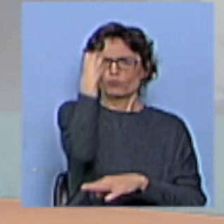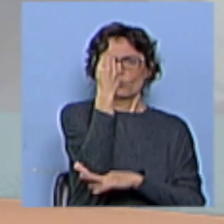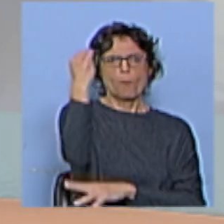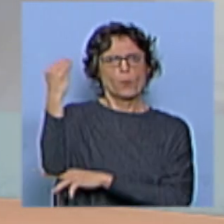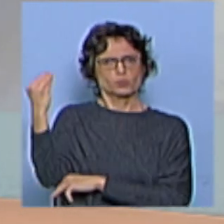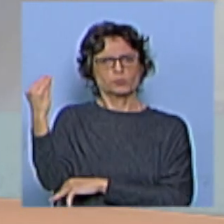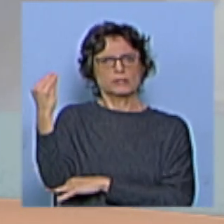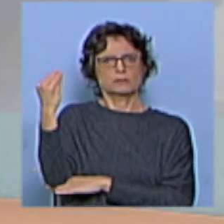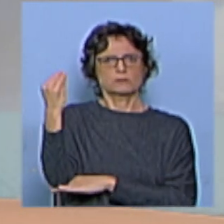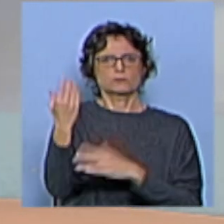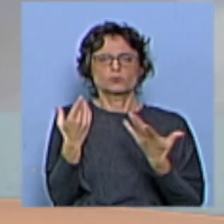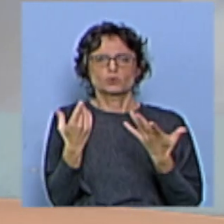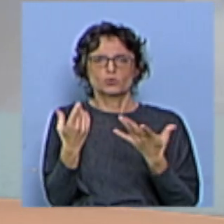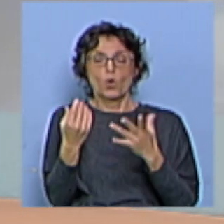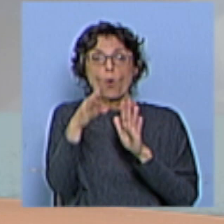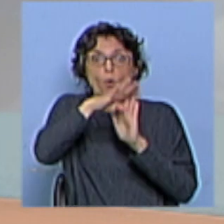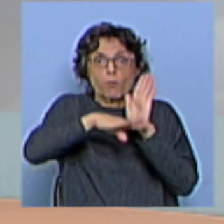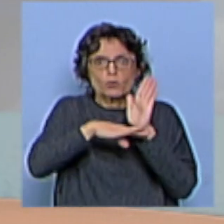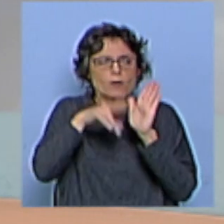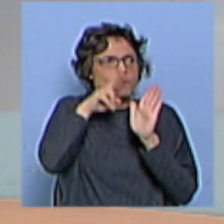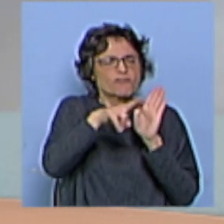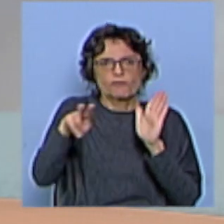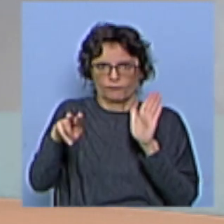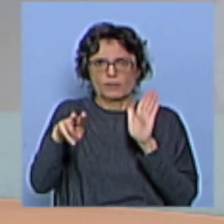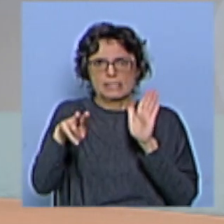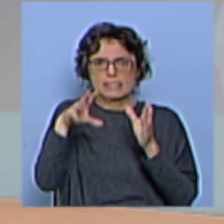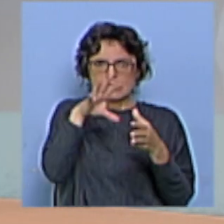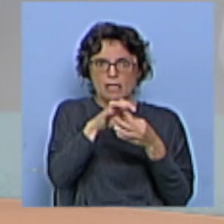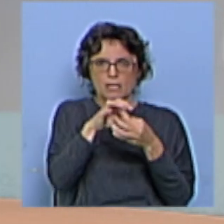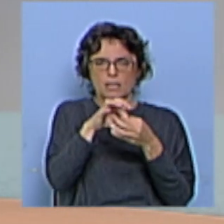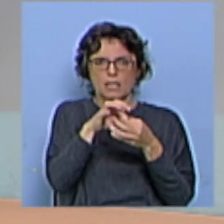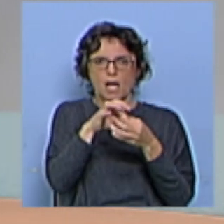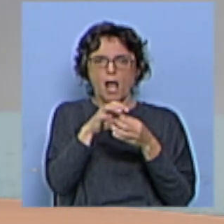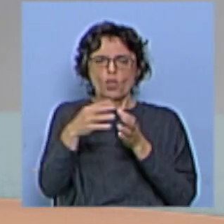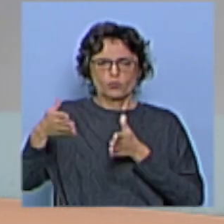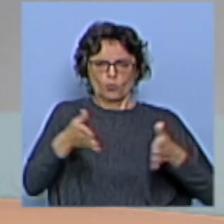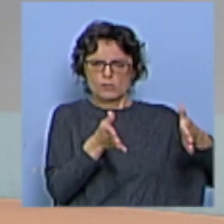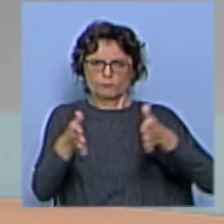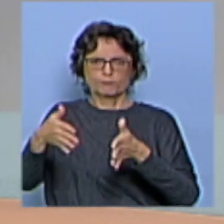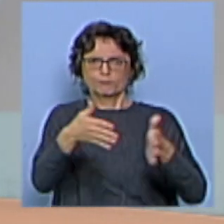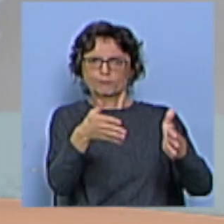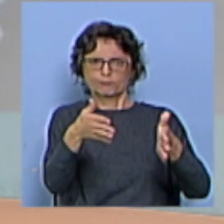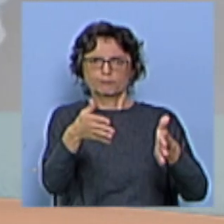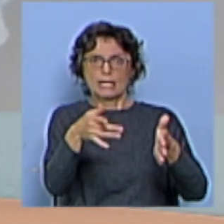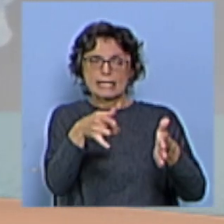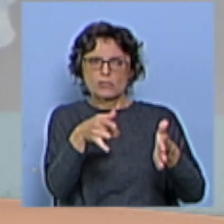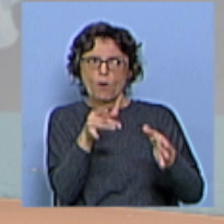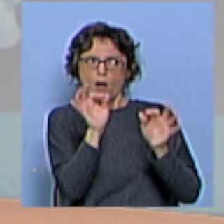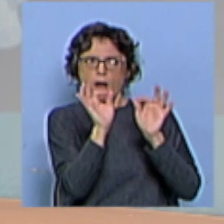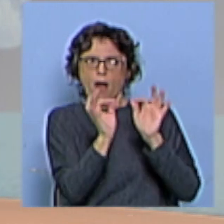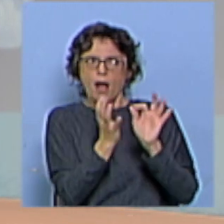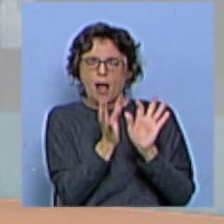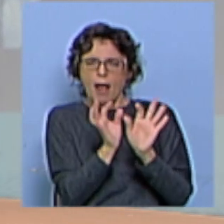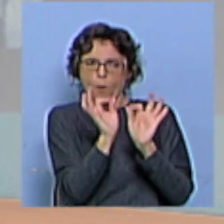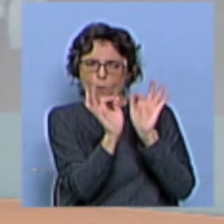organizaram, na criação desses programas de visita e roteiros interpretativos, há todo um cuidado